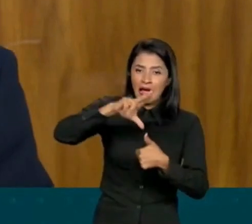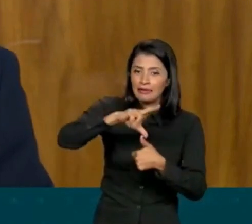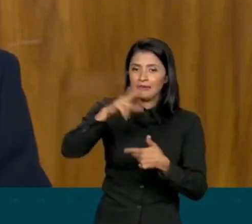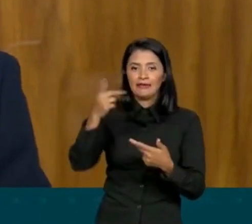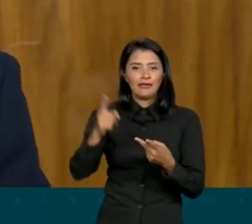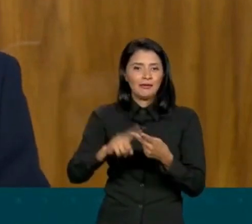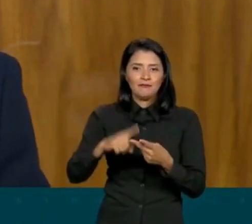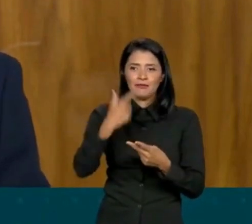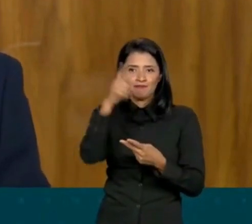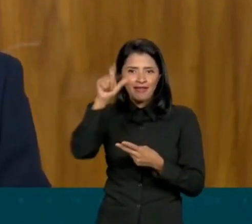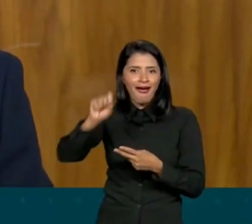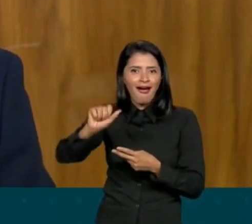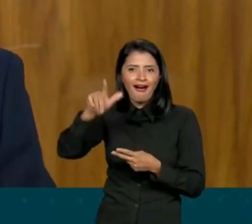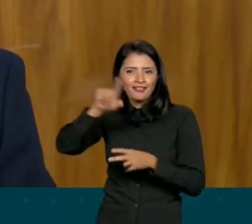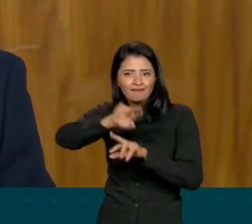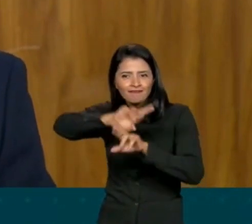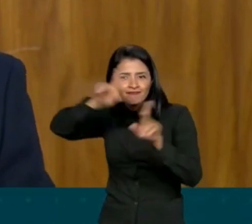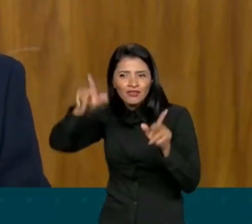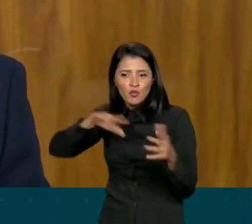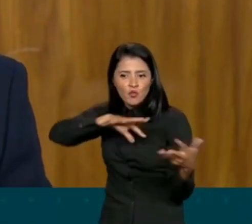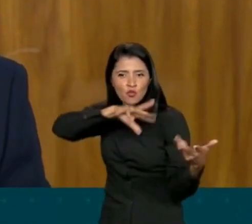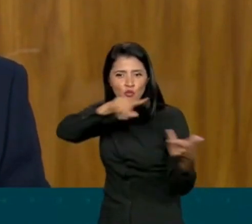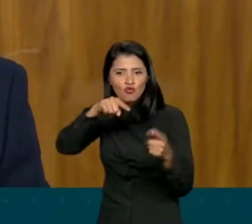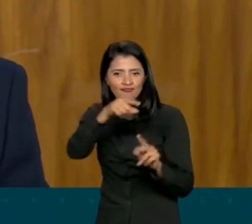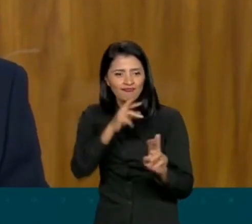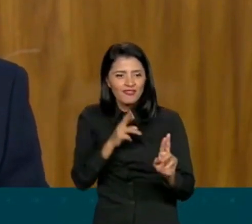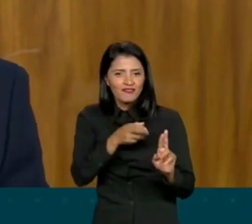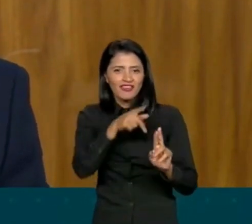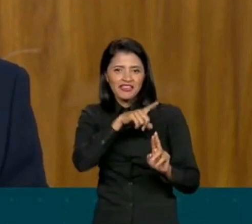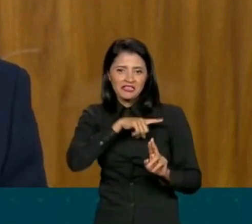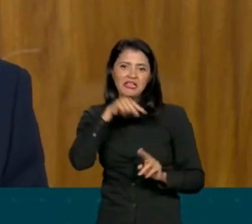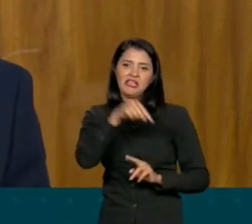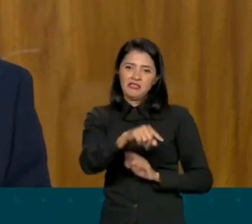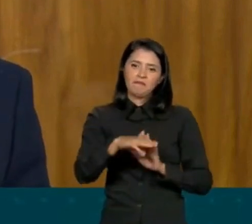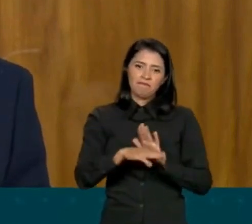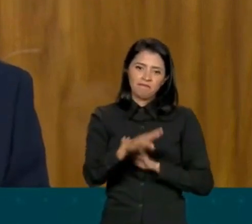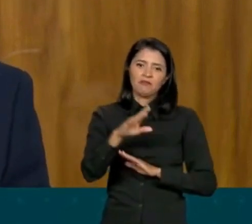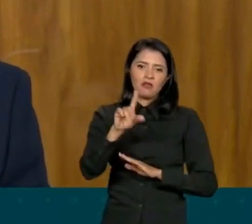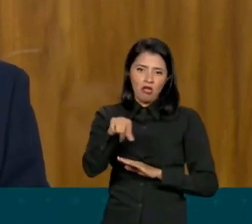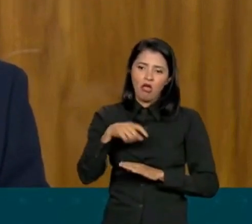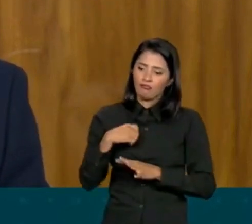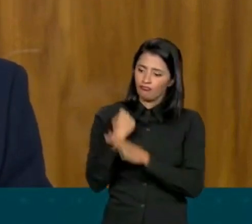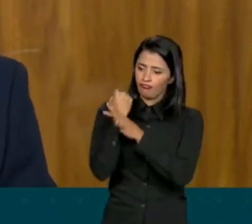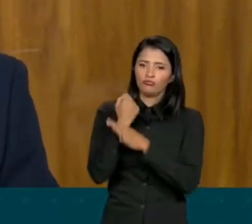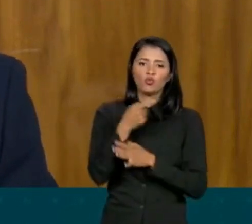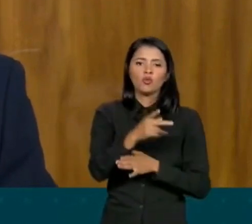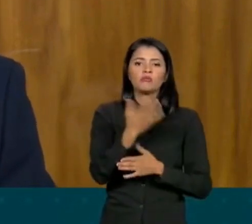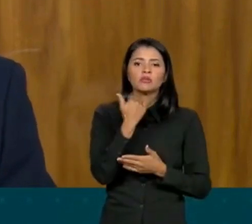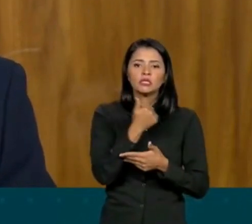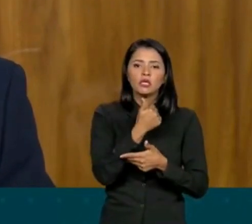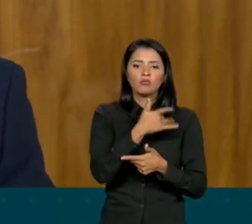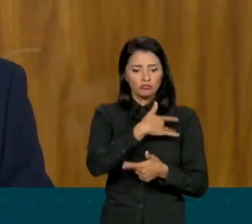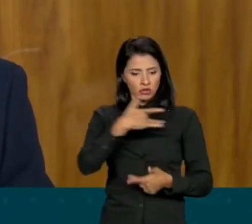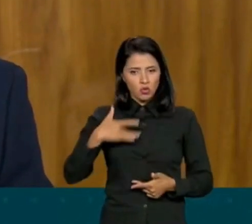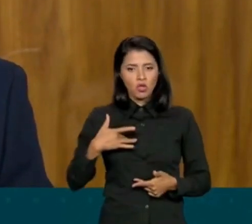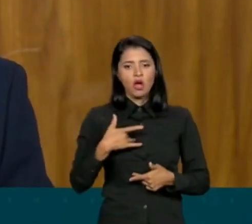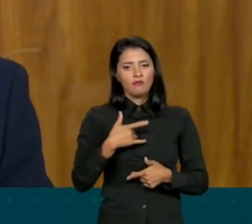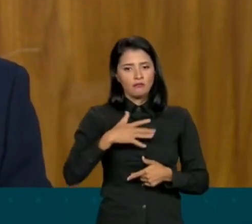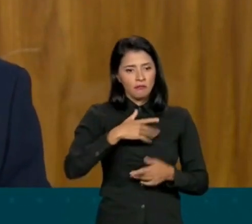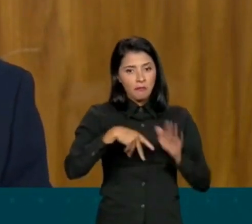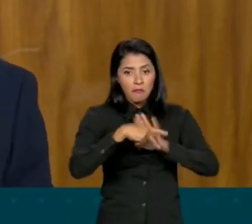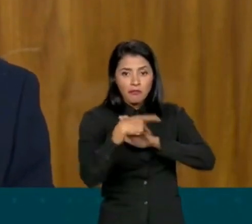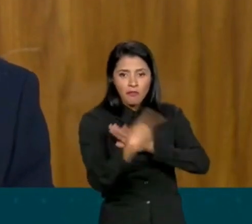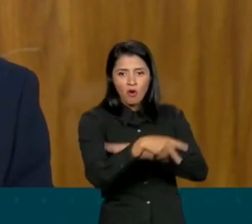o PENAI para o mundo inteiro e que é garantir uma alimentação saudável para nossas crianças. Esse programa, além